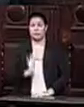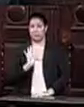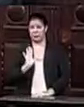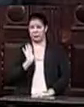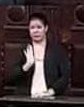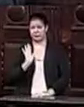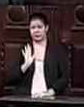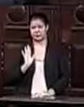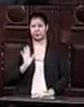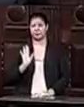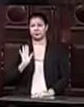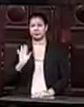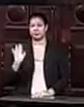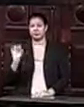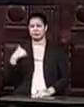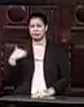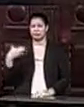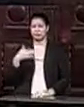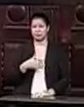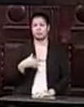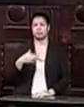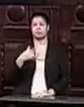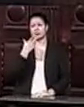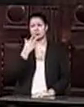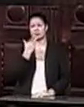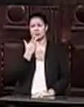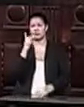Mas vem manifestando esse setor,